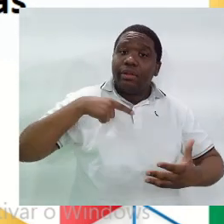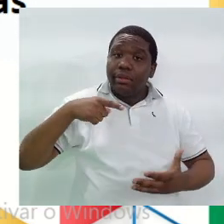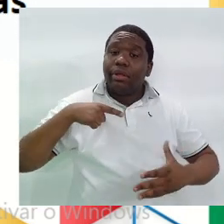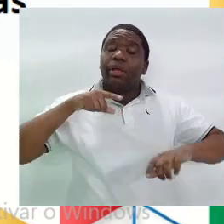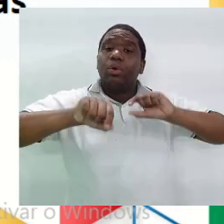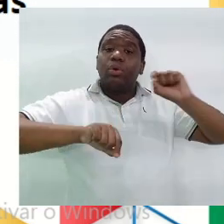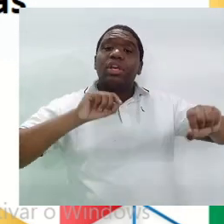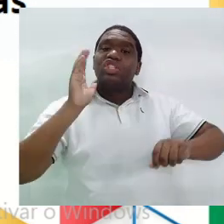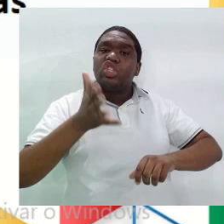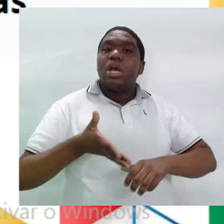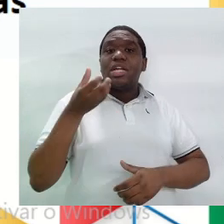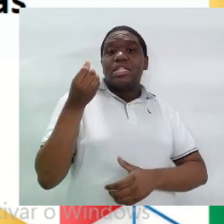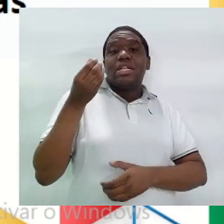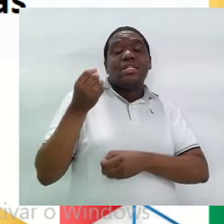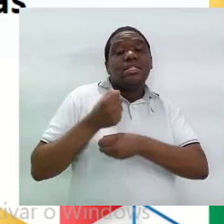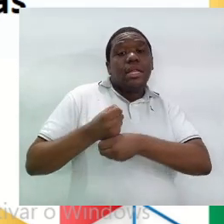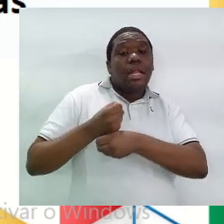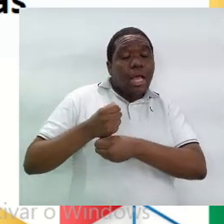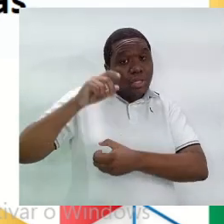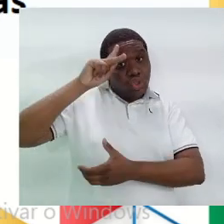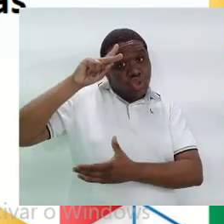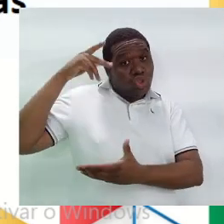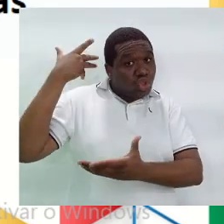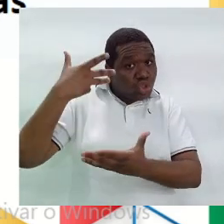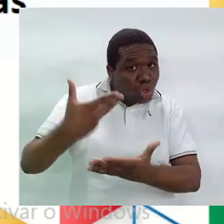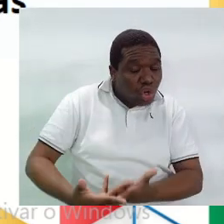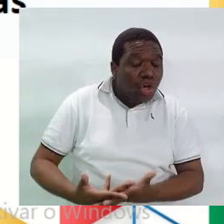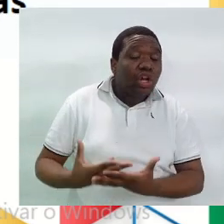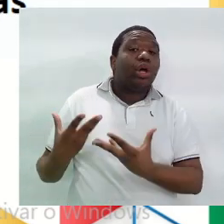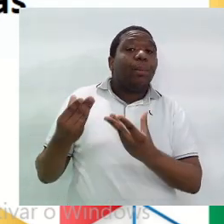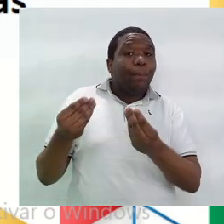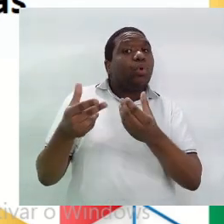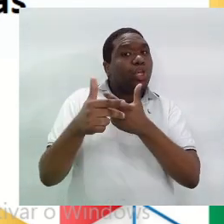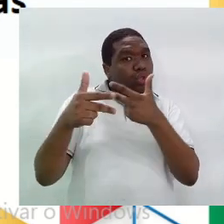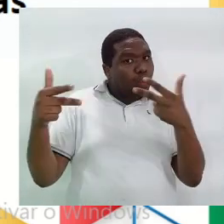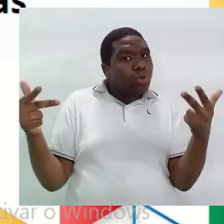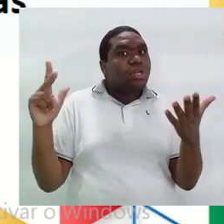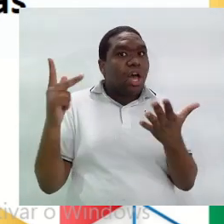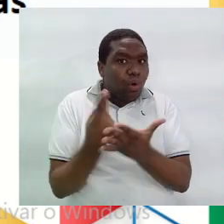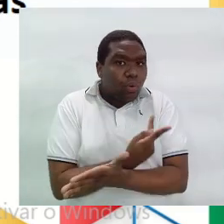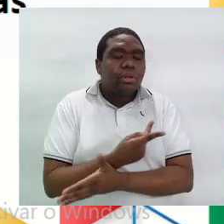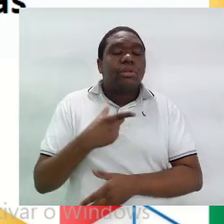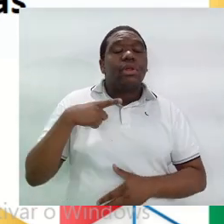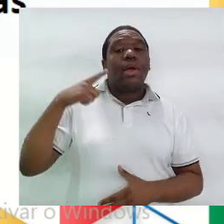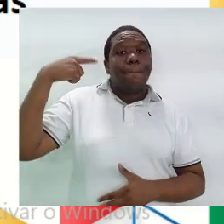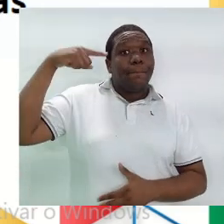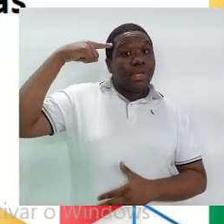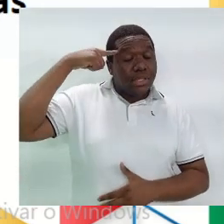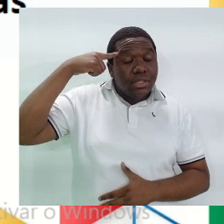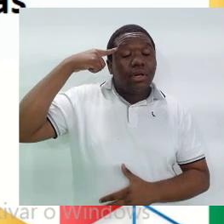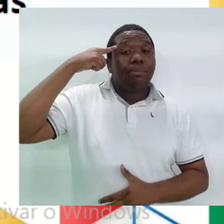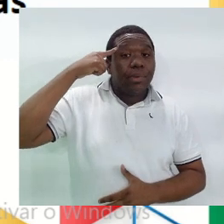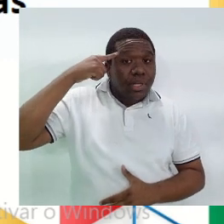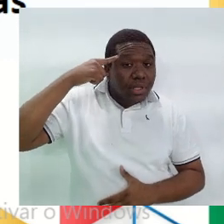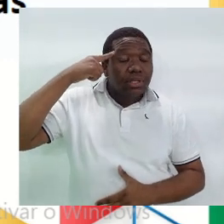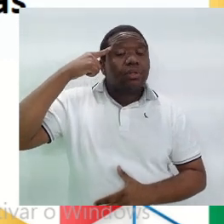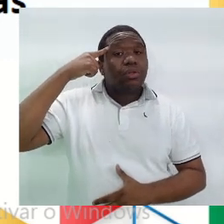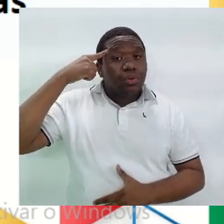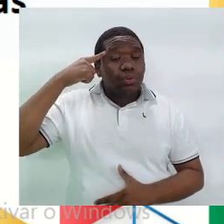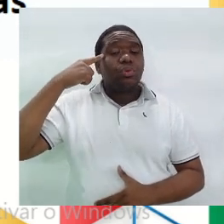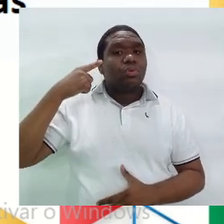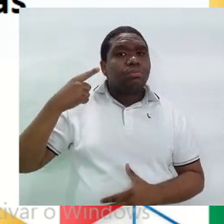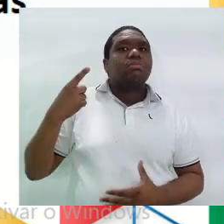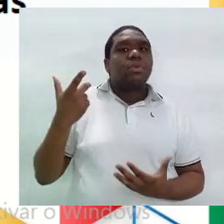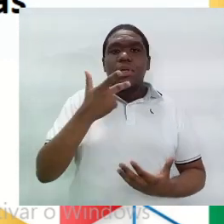quase 60 anos de história, já tem muito o que contar. Seu pensamento sincrético e